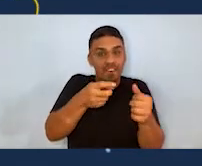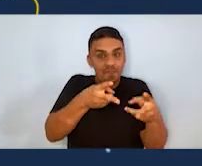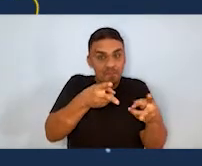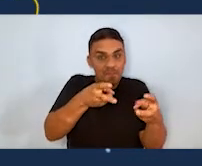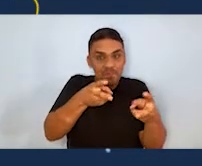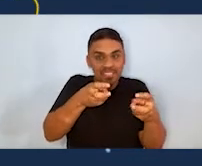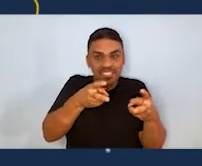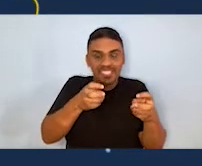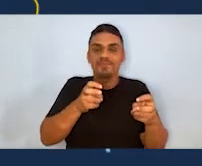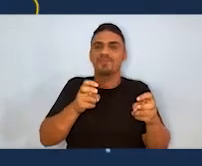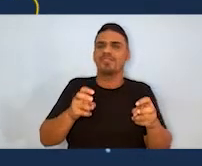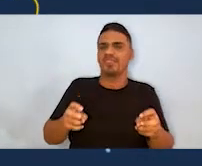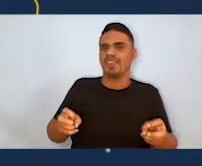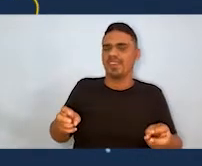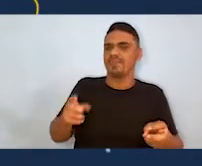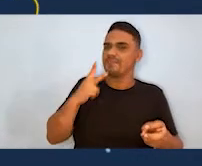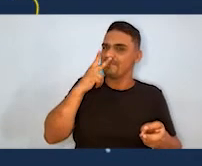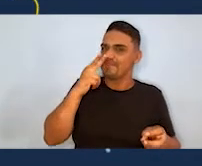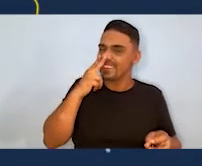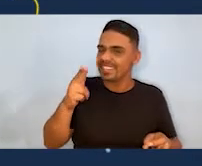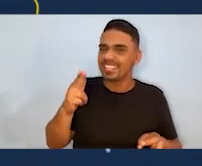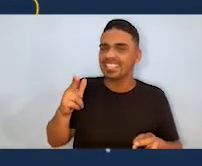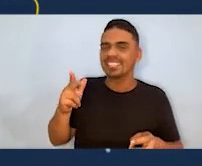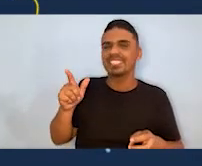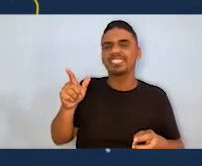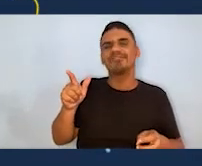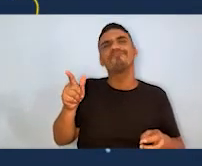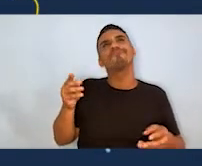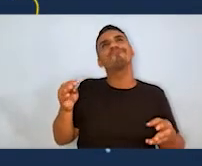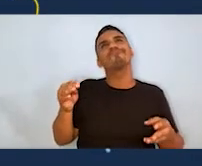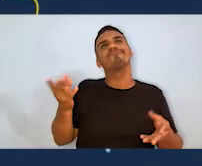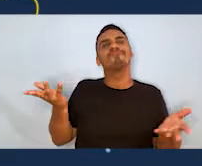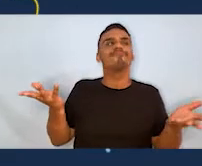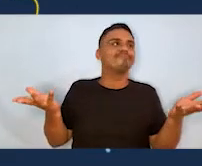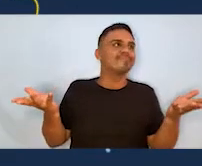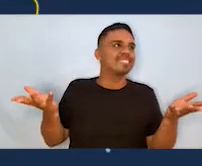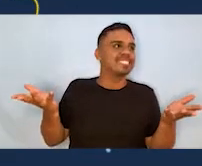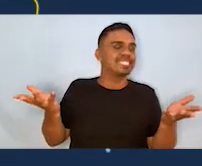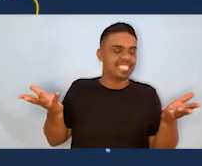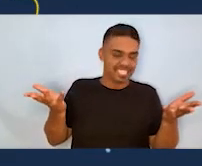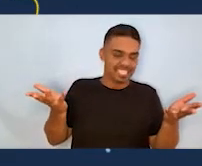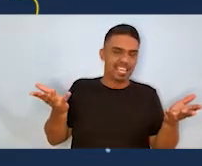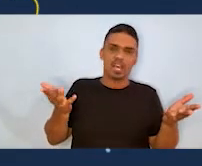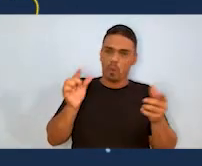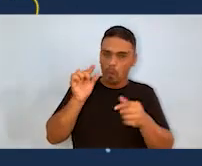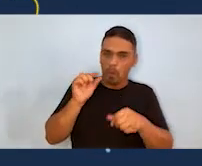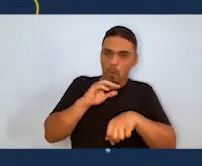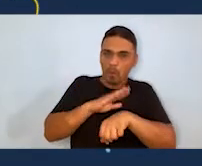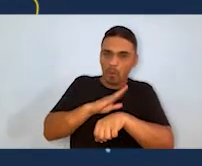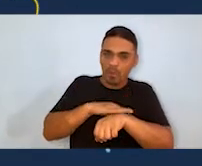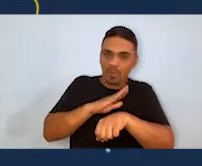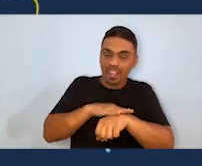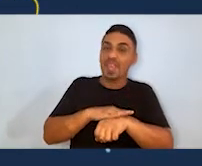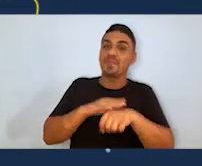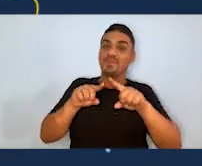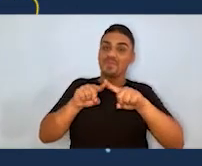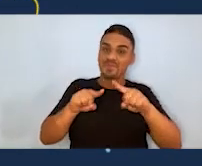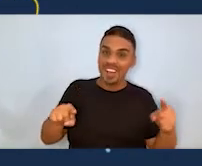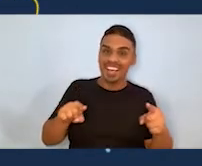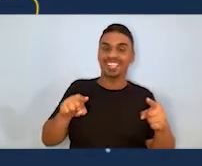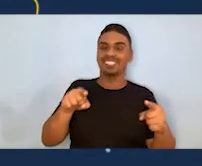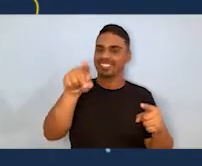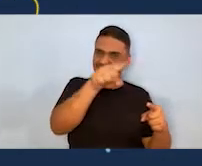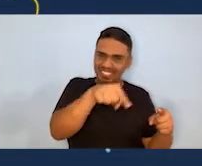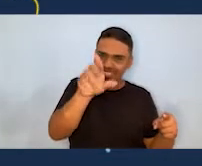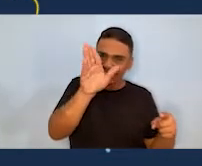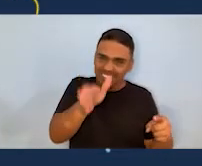perceber que, apesar de ser algo que vocês não estão falando, que a gente está fazendo há pouquinho tempo, vocês já conseguiram